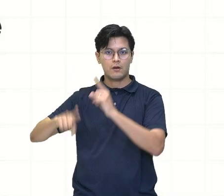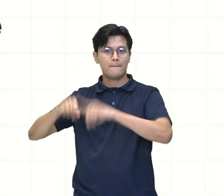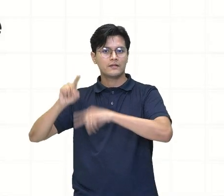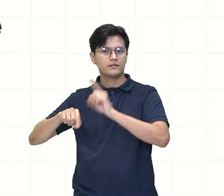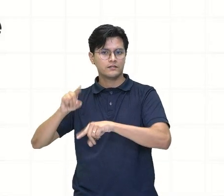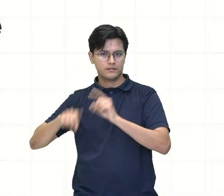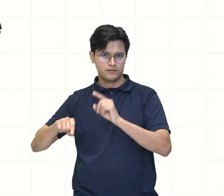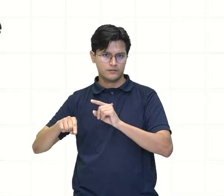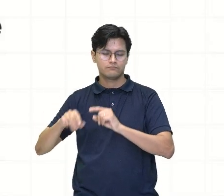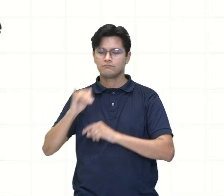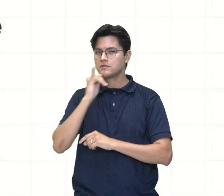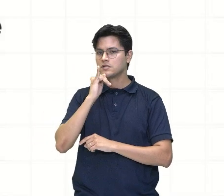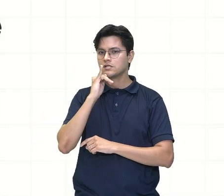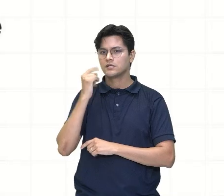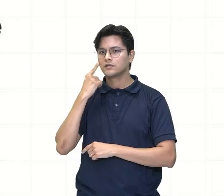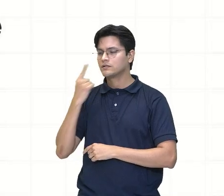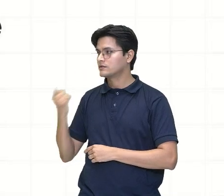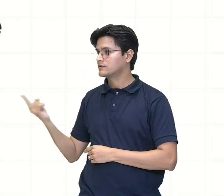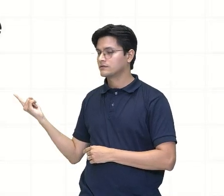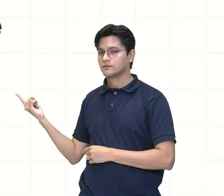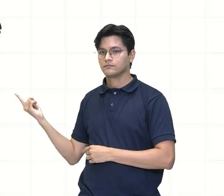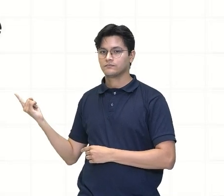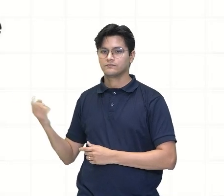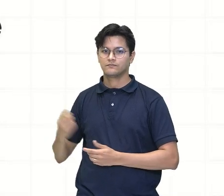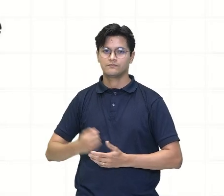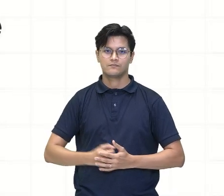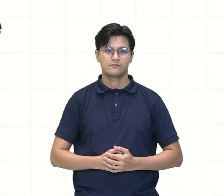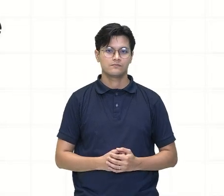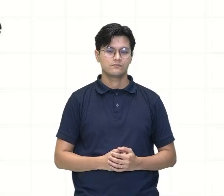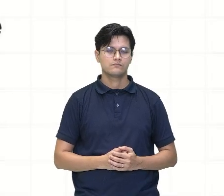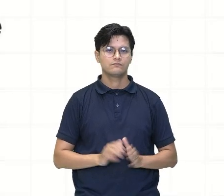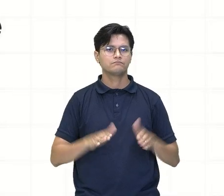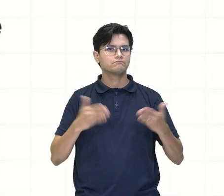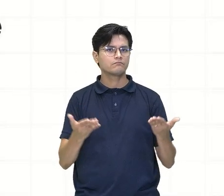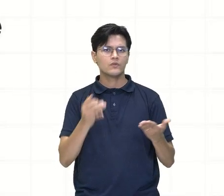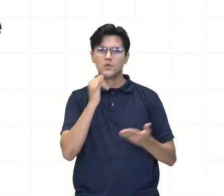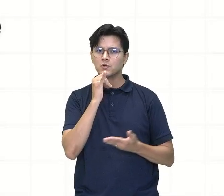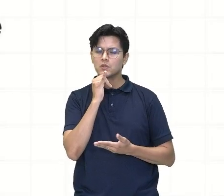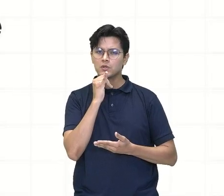2 corretivos de outro, com mais 2 blocos de rascunho de outro. Eu posso montar um novo